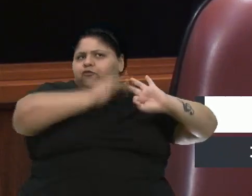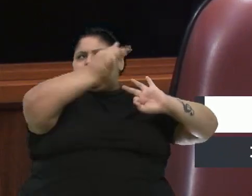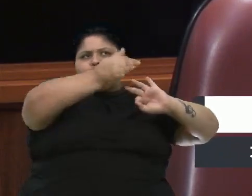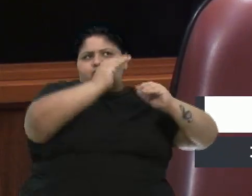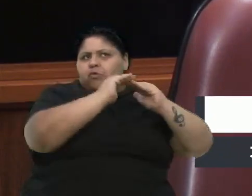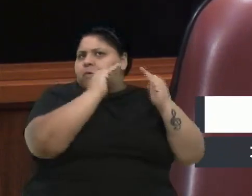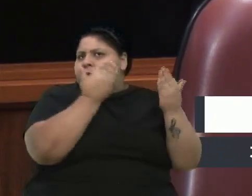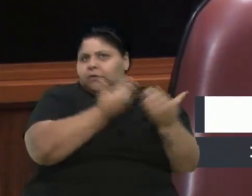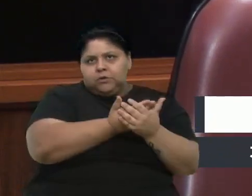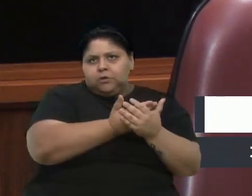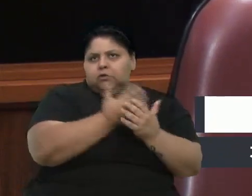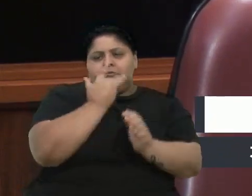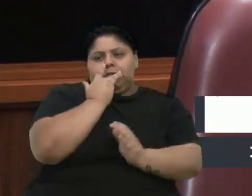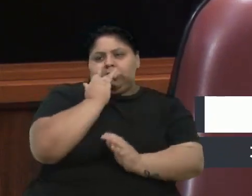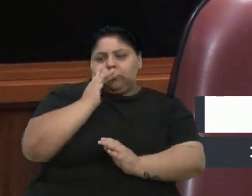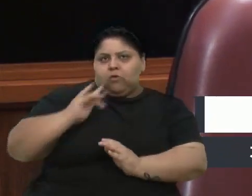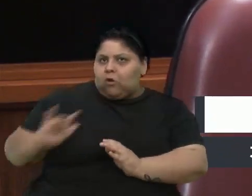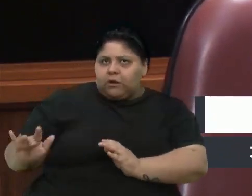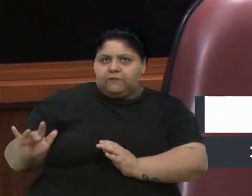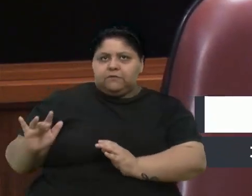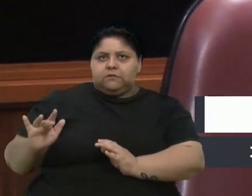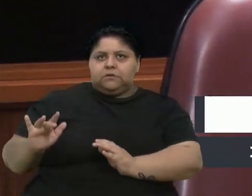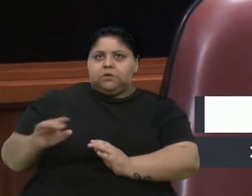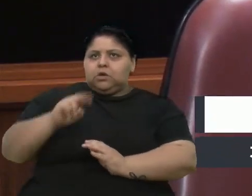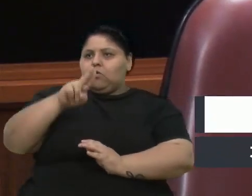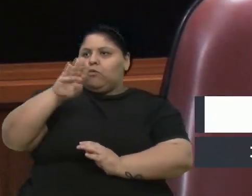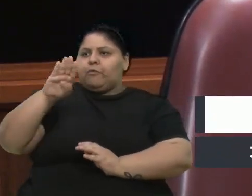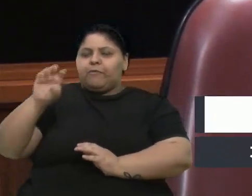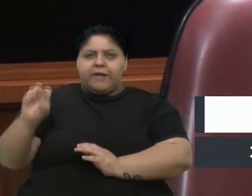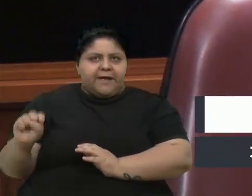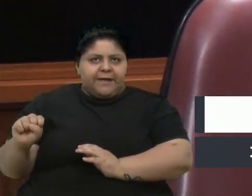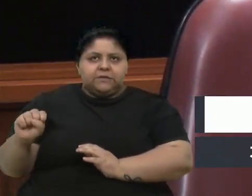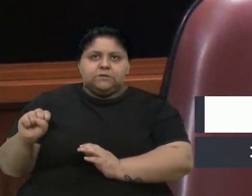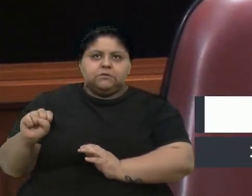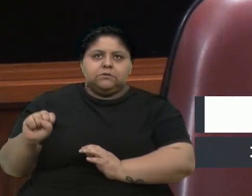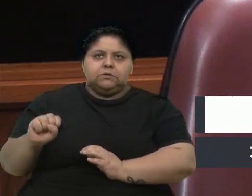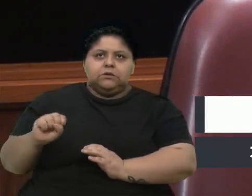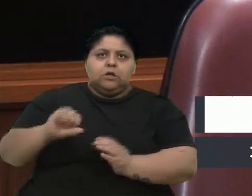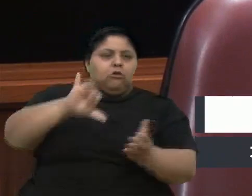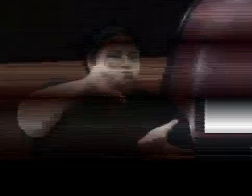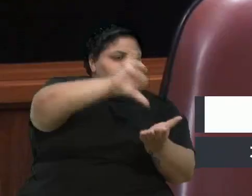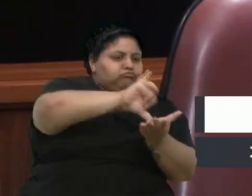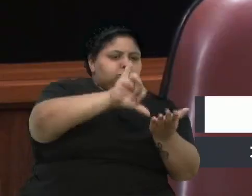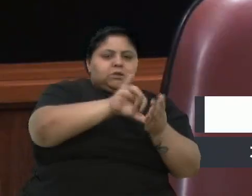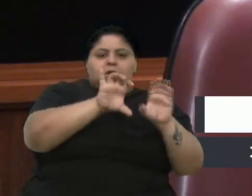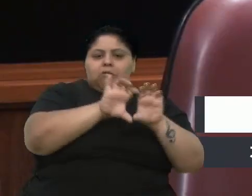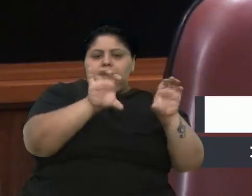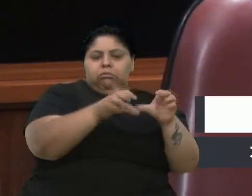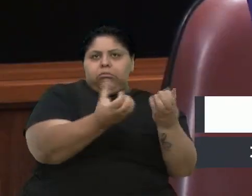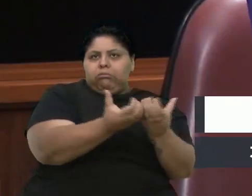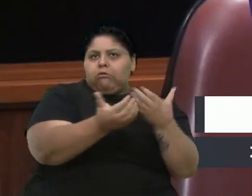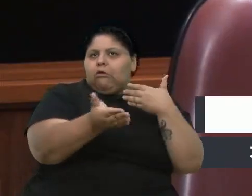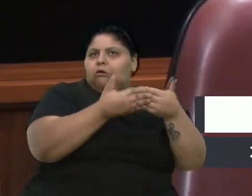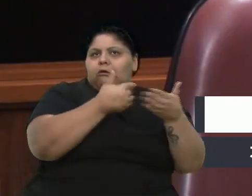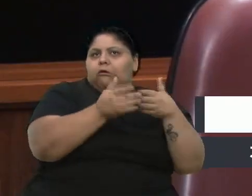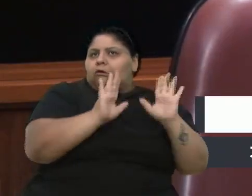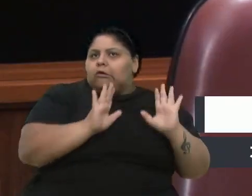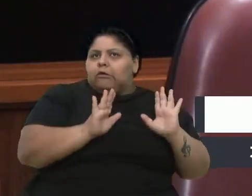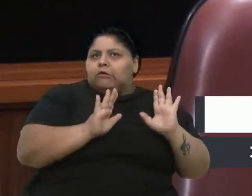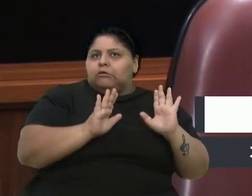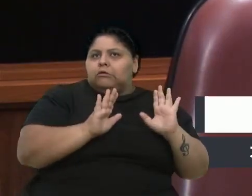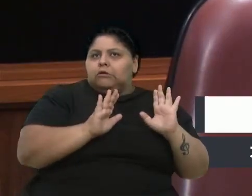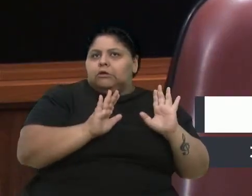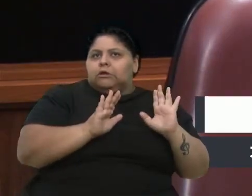escola infantil, para uma UBS, para um centro comunitário, para qualquer instrumento público